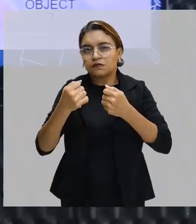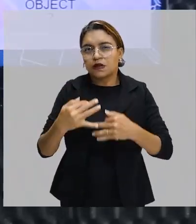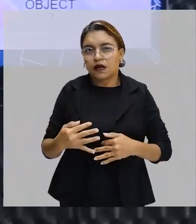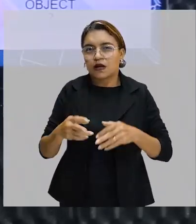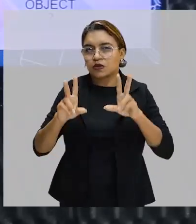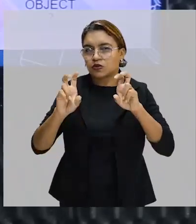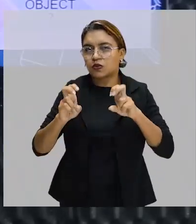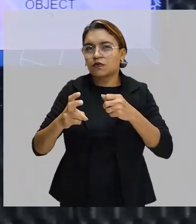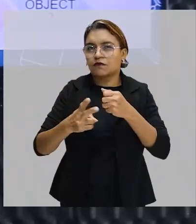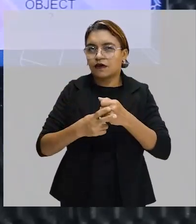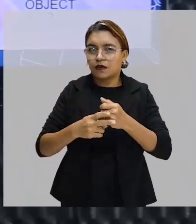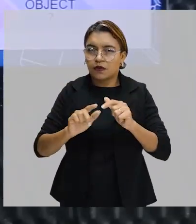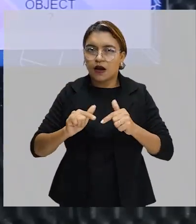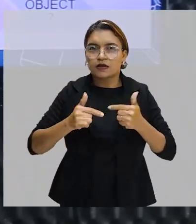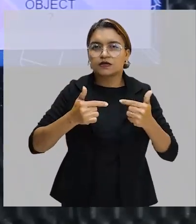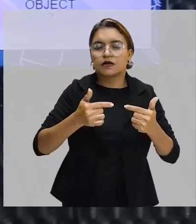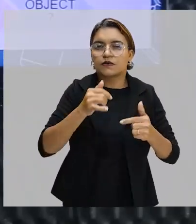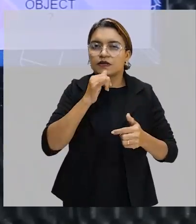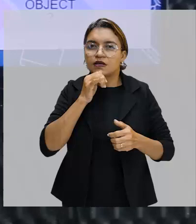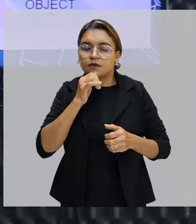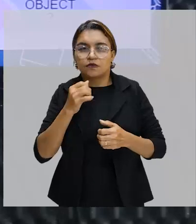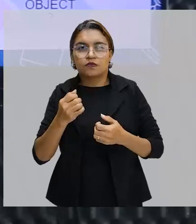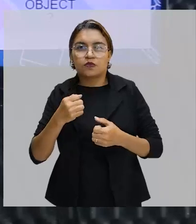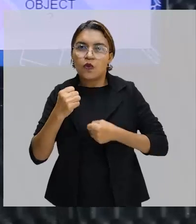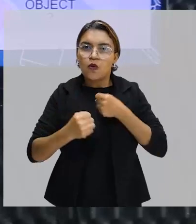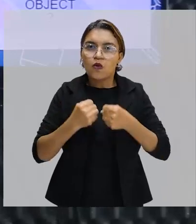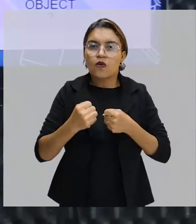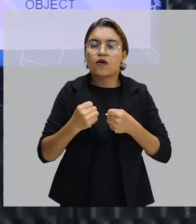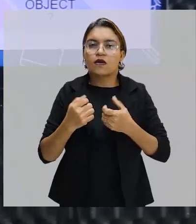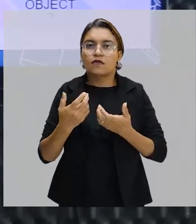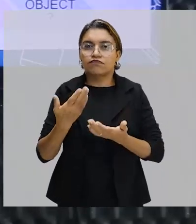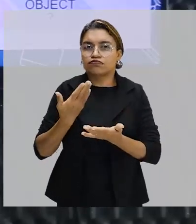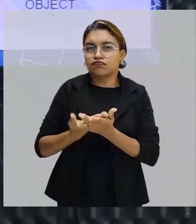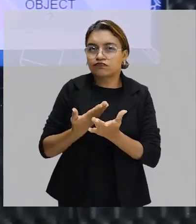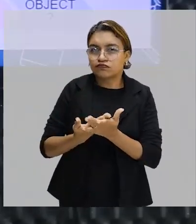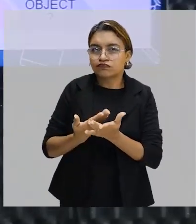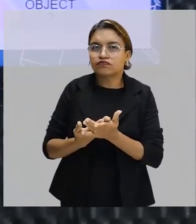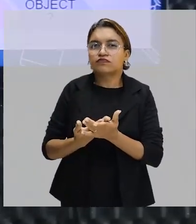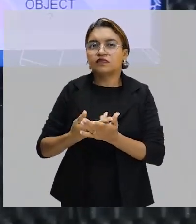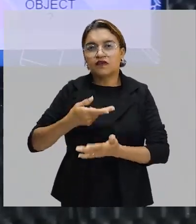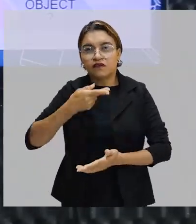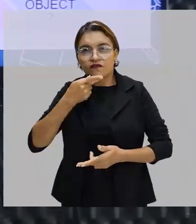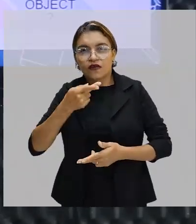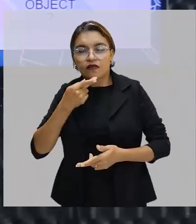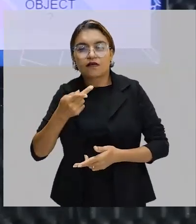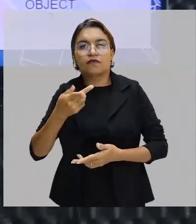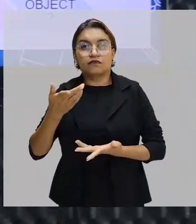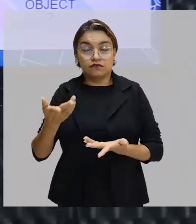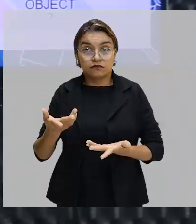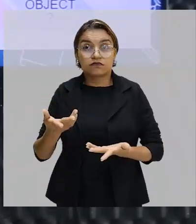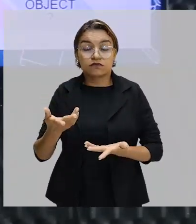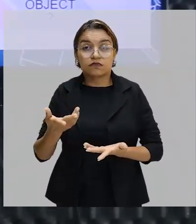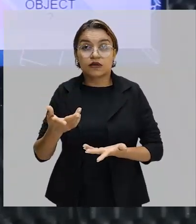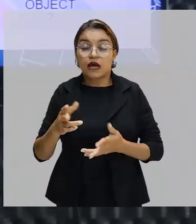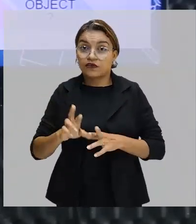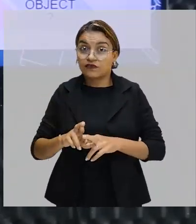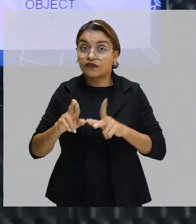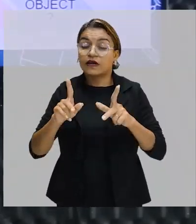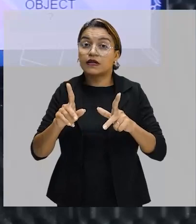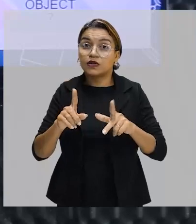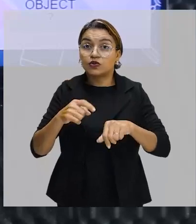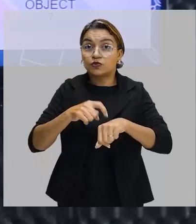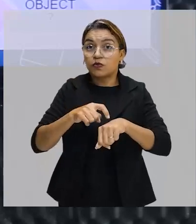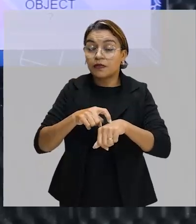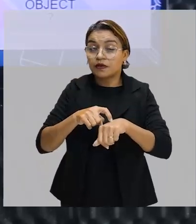correr, falar, estudar, esses verbos eles têm uma estrutura um pouquinho diferente quando se pensa na negação e na